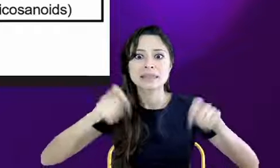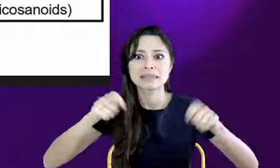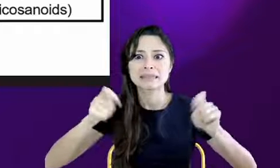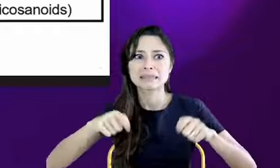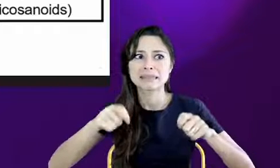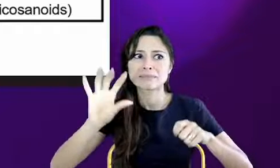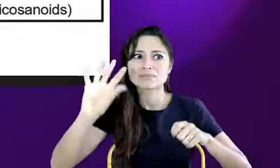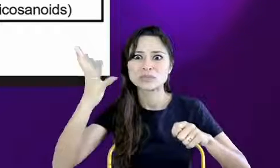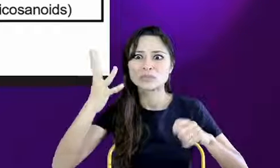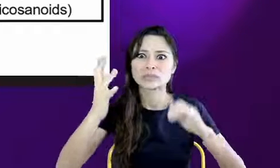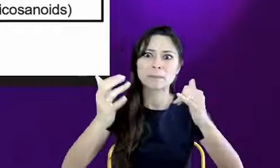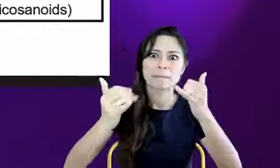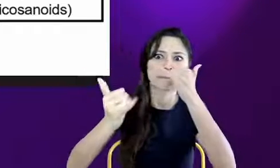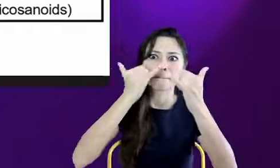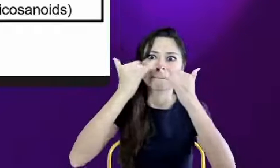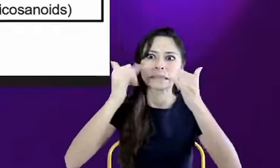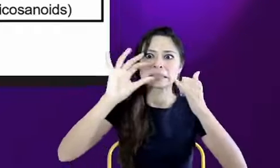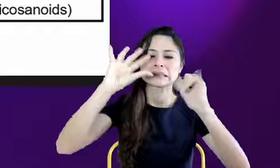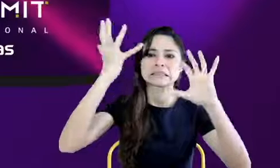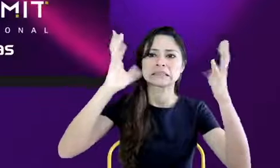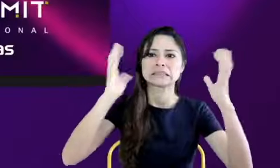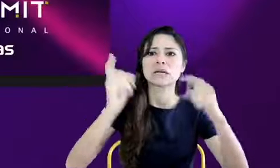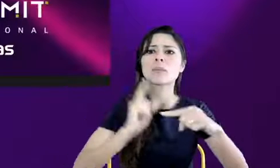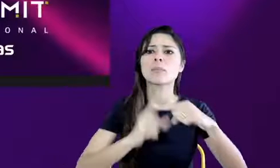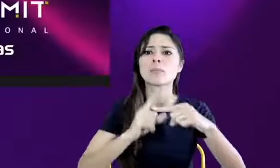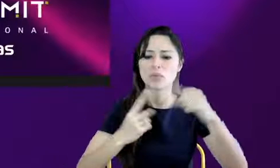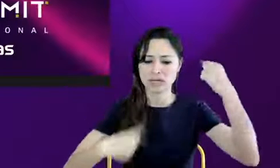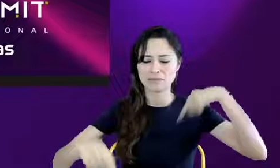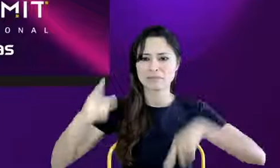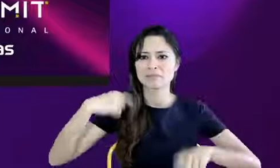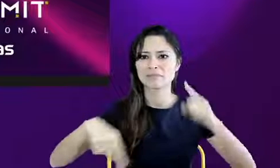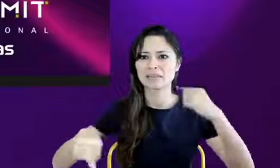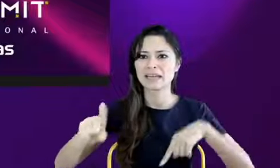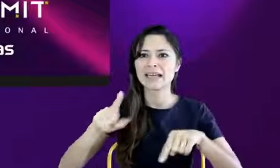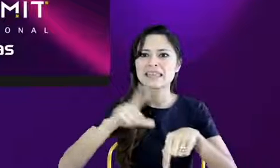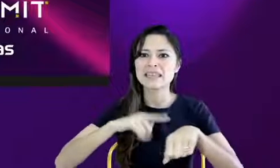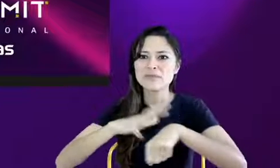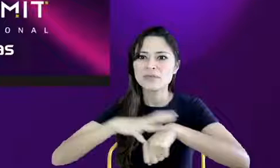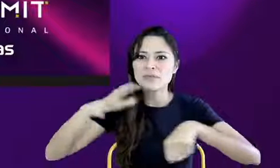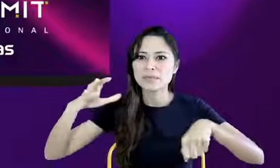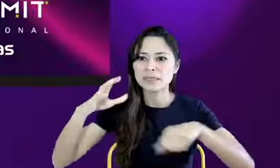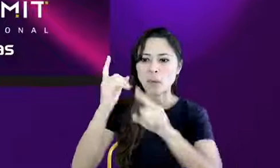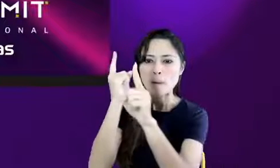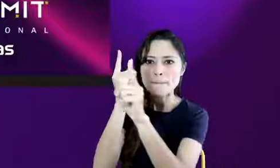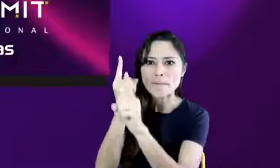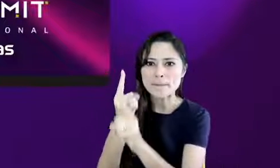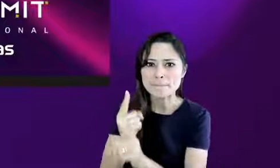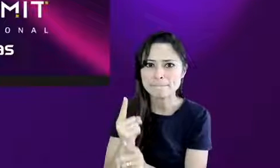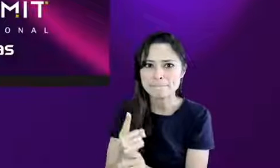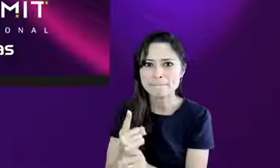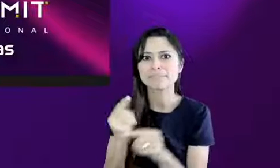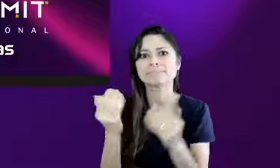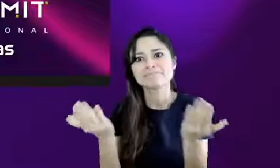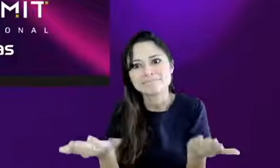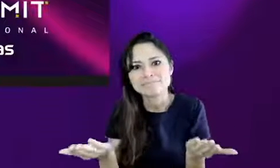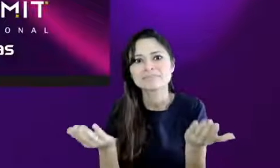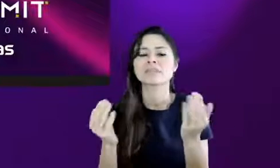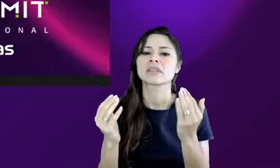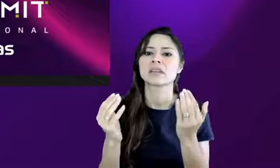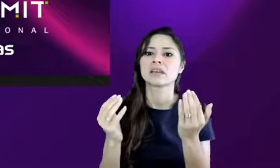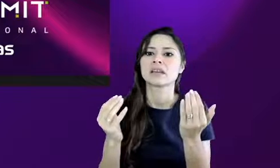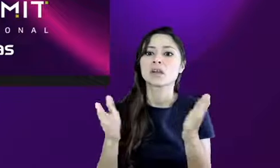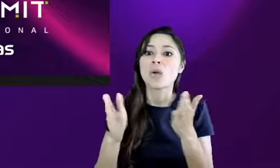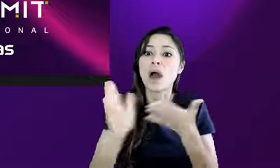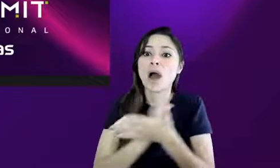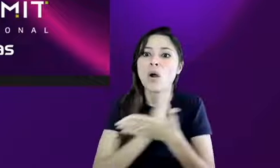estamos mexendo em diversos pontos da cadeia inflamatória. Por causa disso, os anti-TNF são naturalmente, hoje em dia, os biológicos